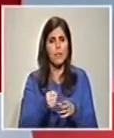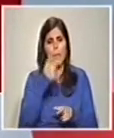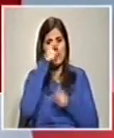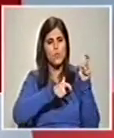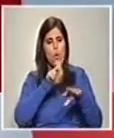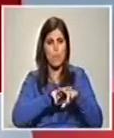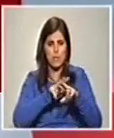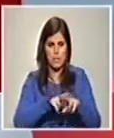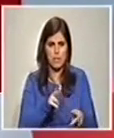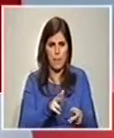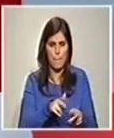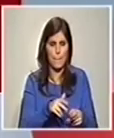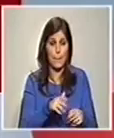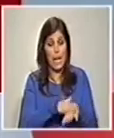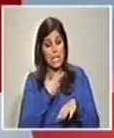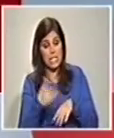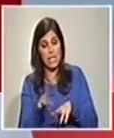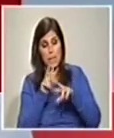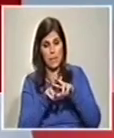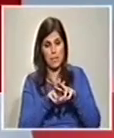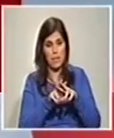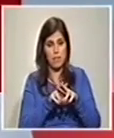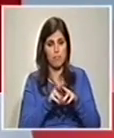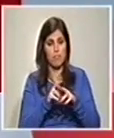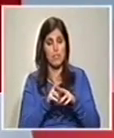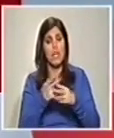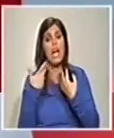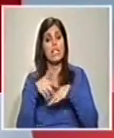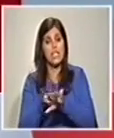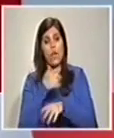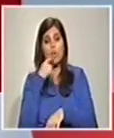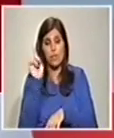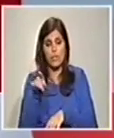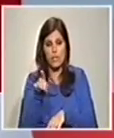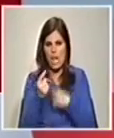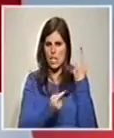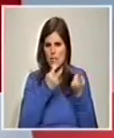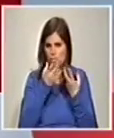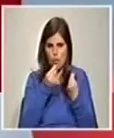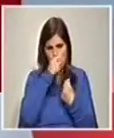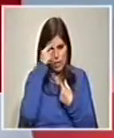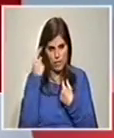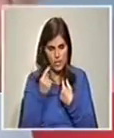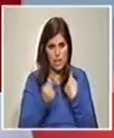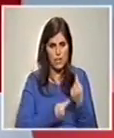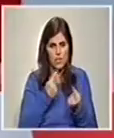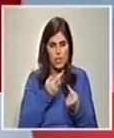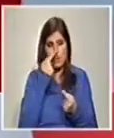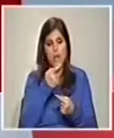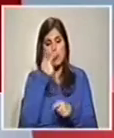num estabelecimento prisional, à saída, têm um processo de reintegração, que é normalmente muito difícil e que muitas vezes leva a que as pessoas